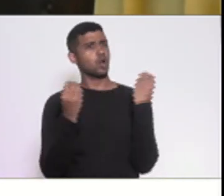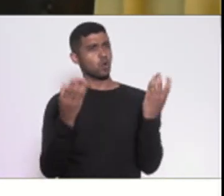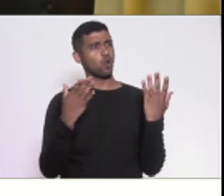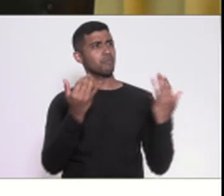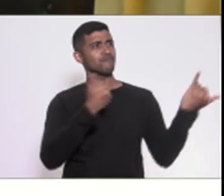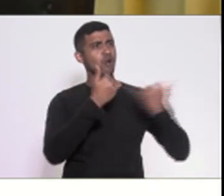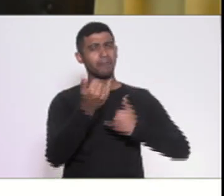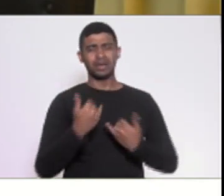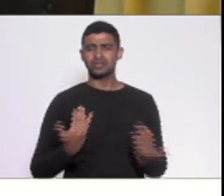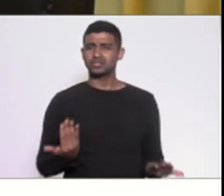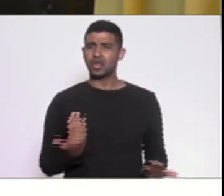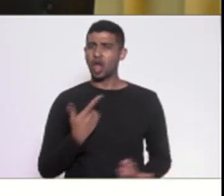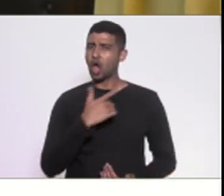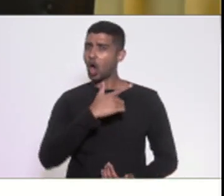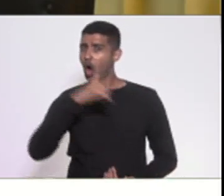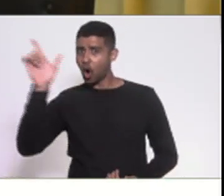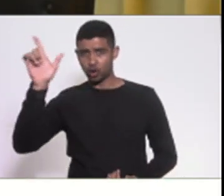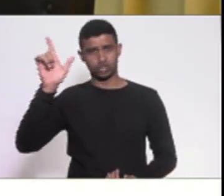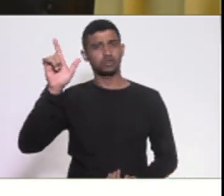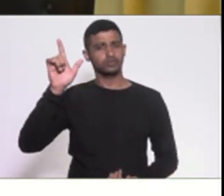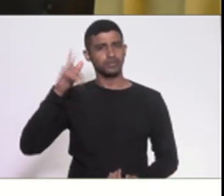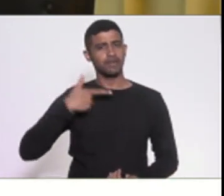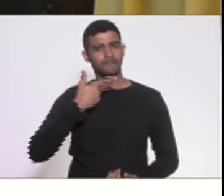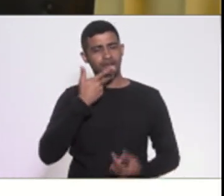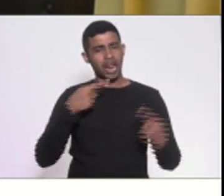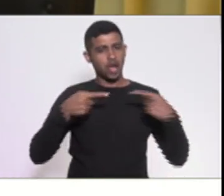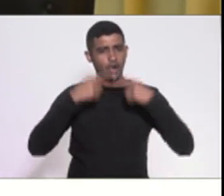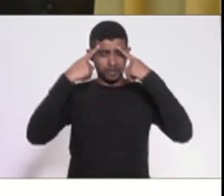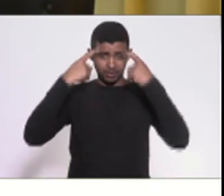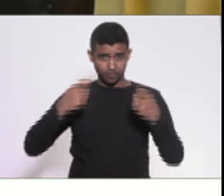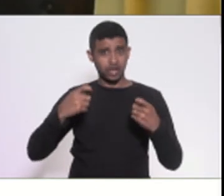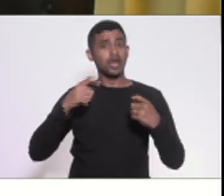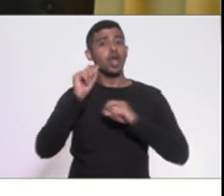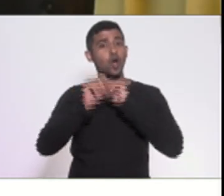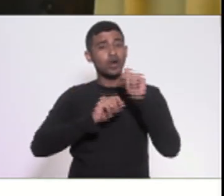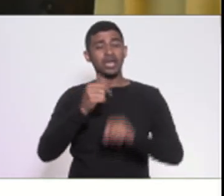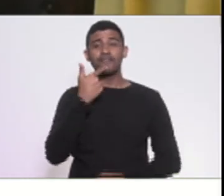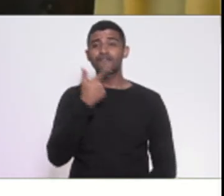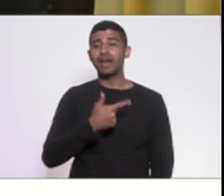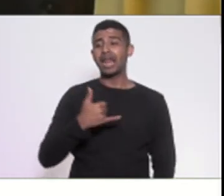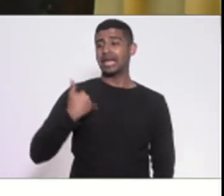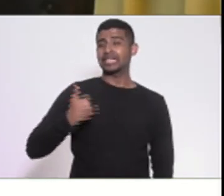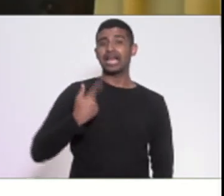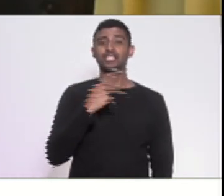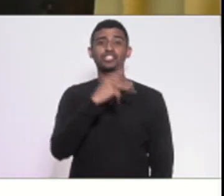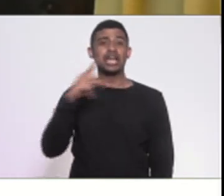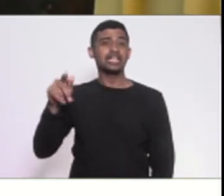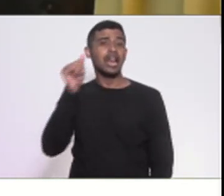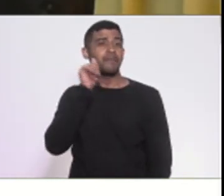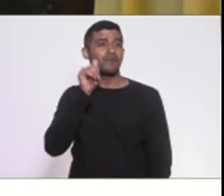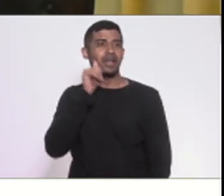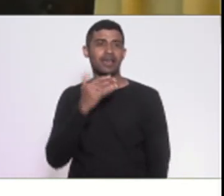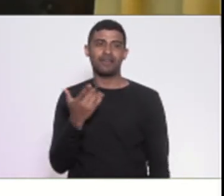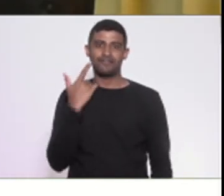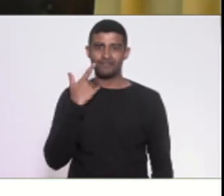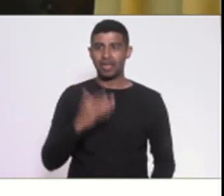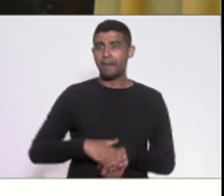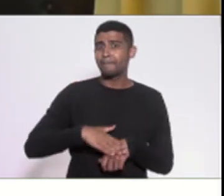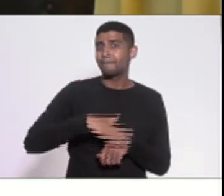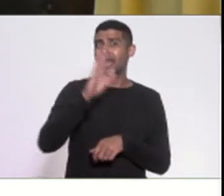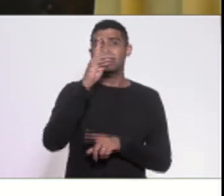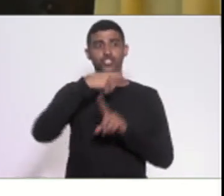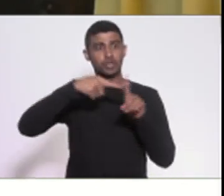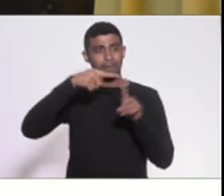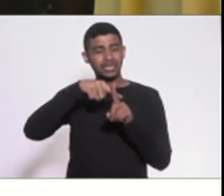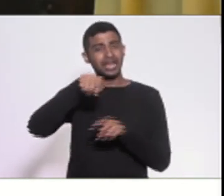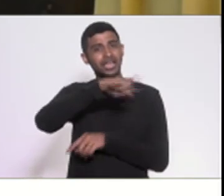dados? Outro fator de vulnerabilidade para a violência e a morte diz respeito à idade das mulheres. Mais da metade das que foram vítimas